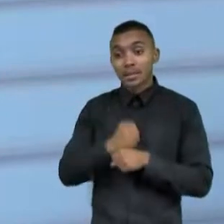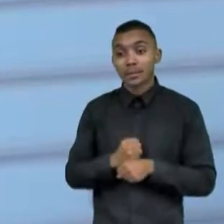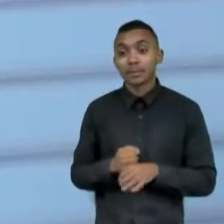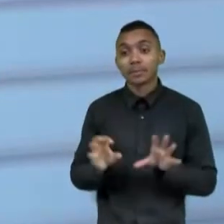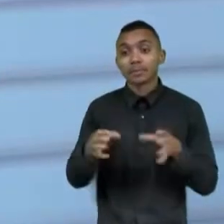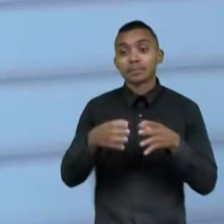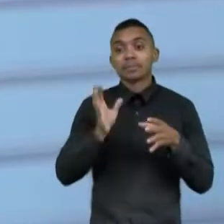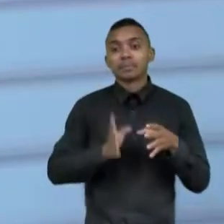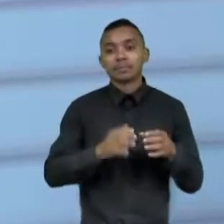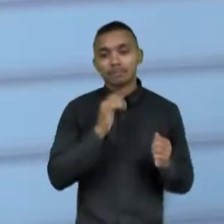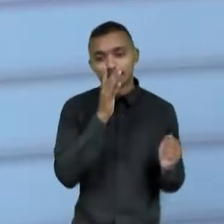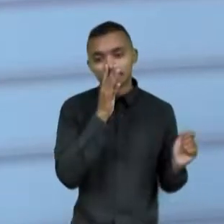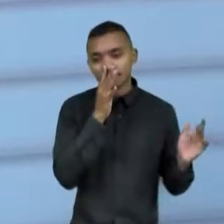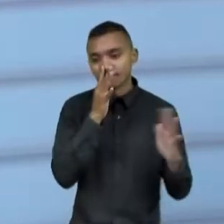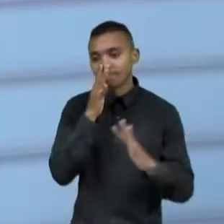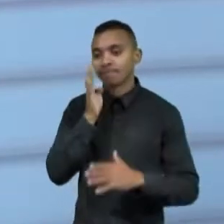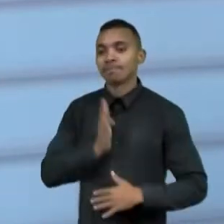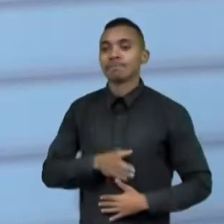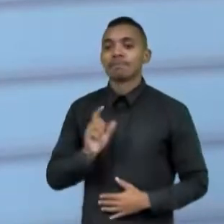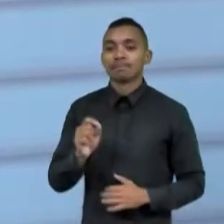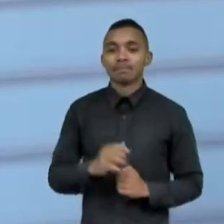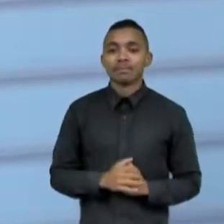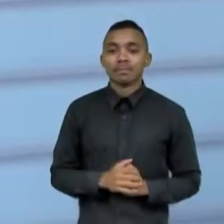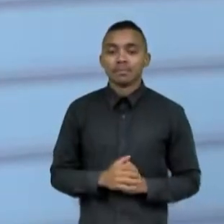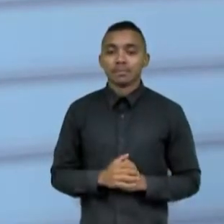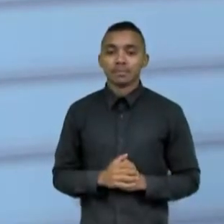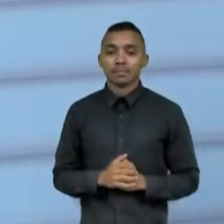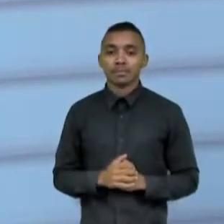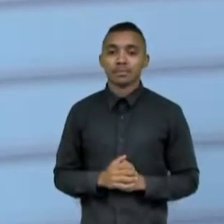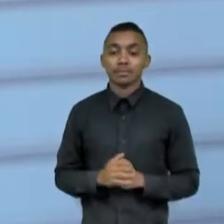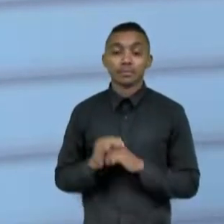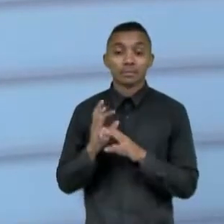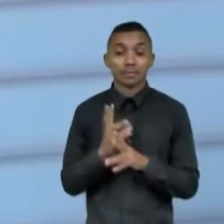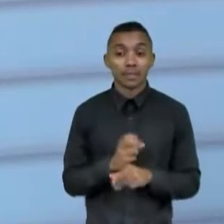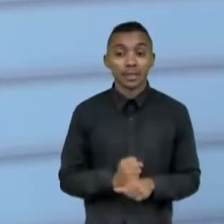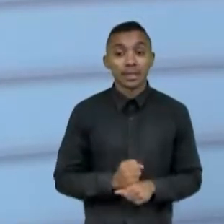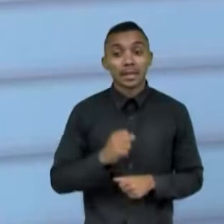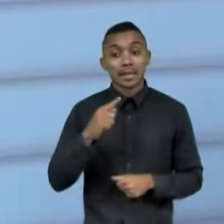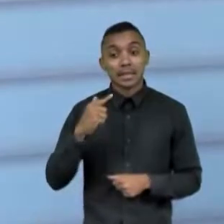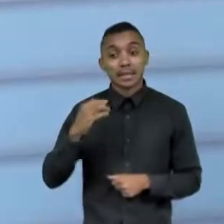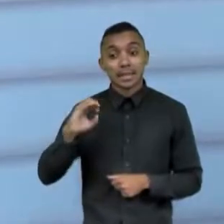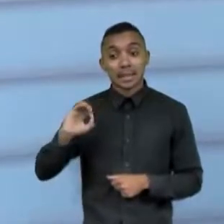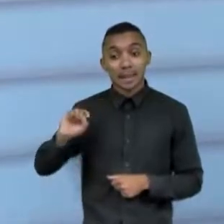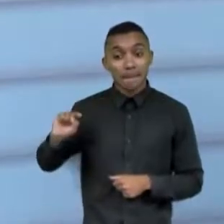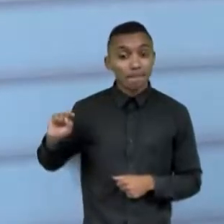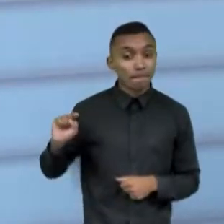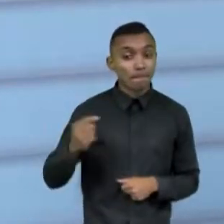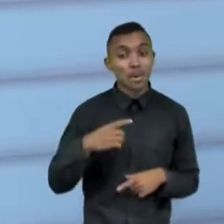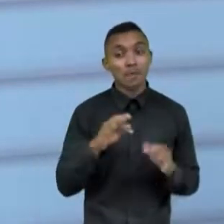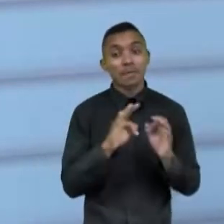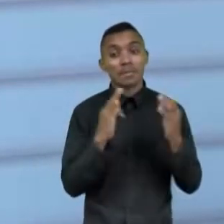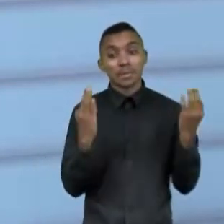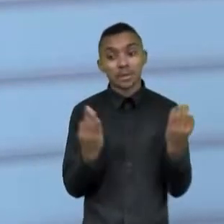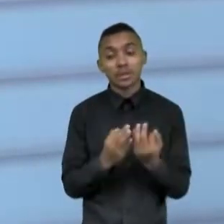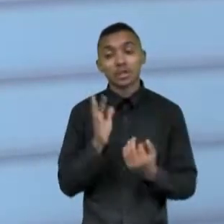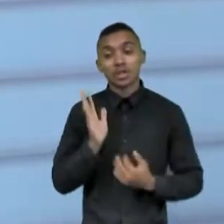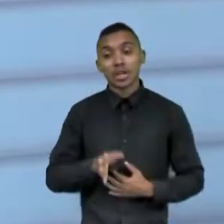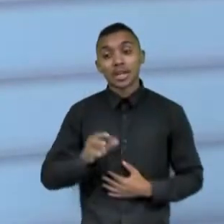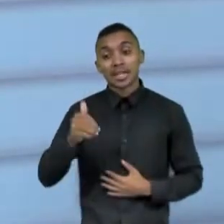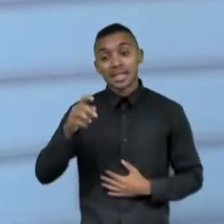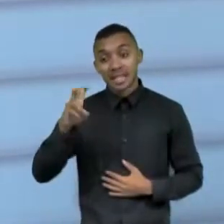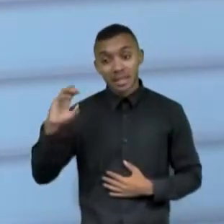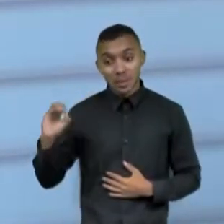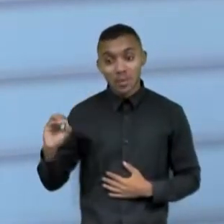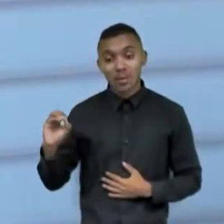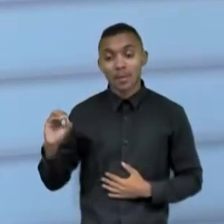né, um número total de 70 mil famílias, porque a gente tem mais de 150 casos acompanhados, além